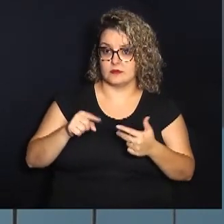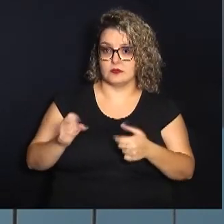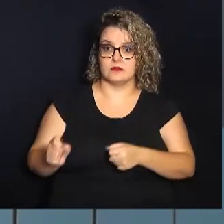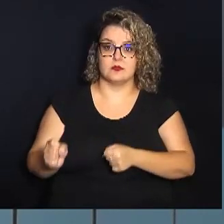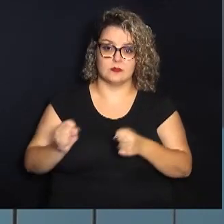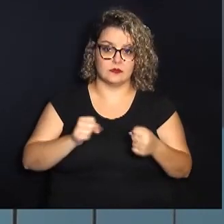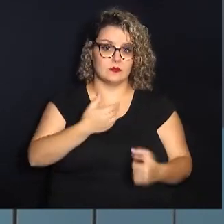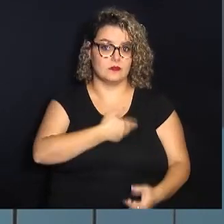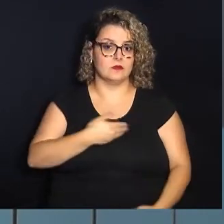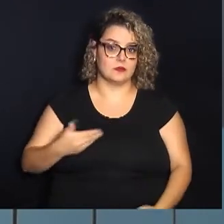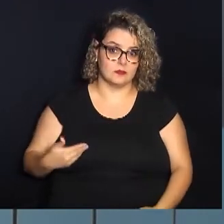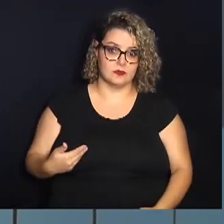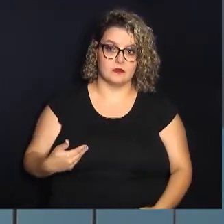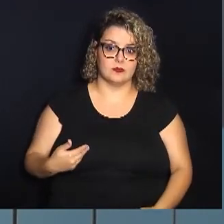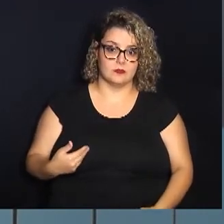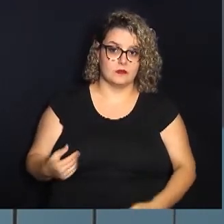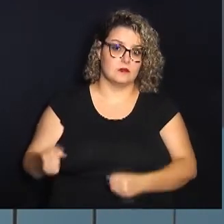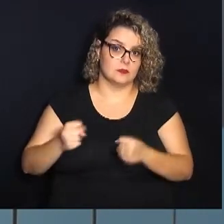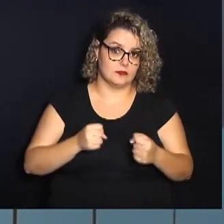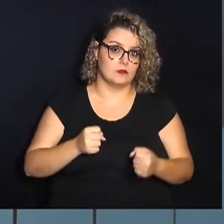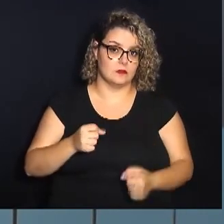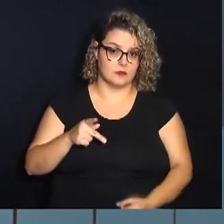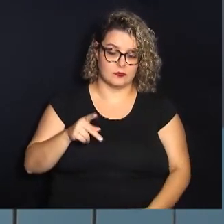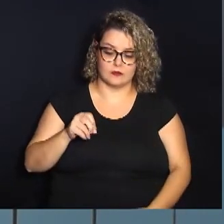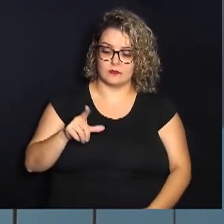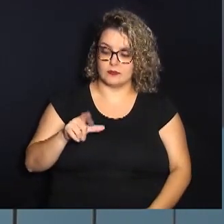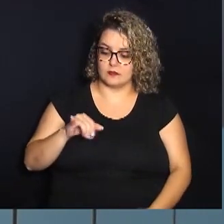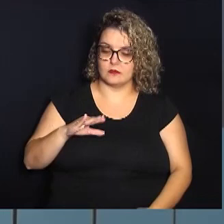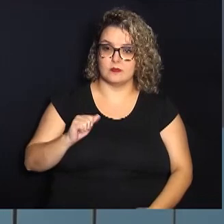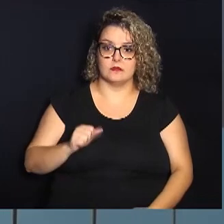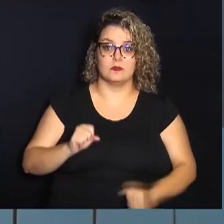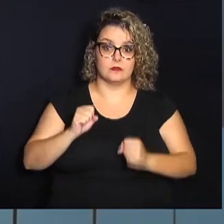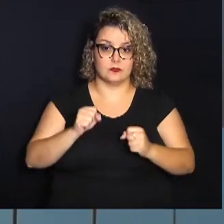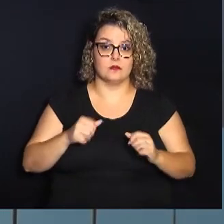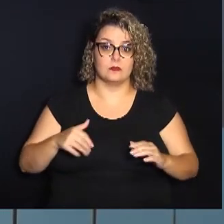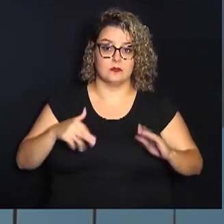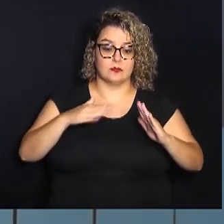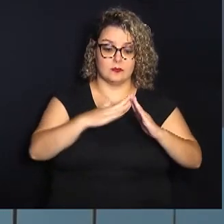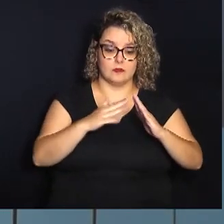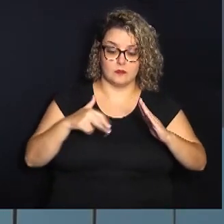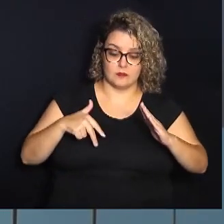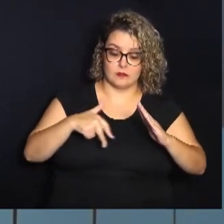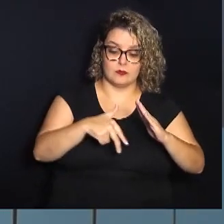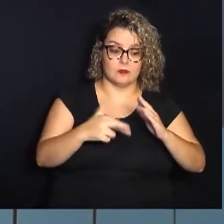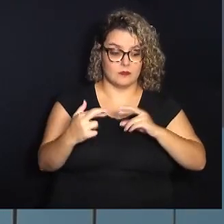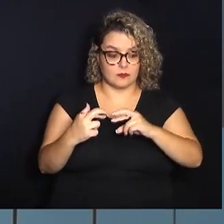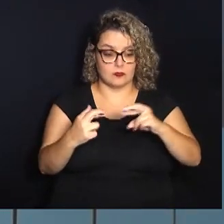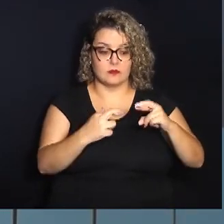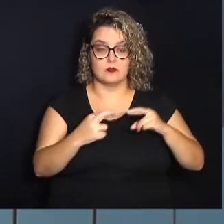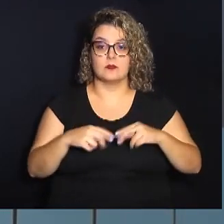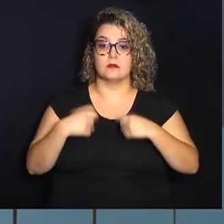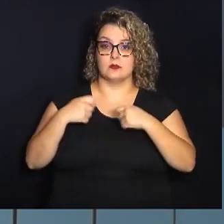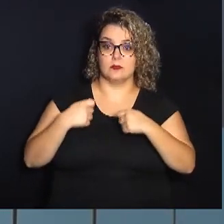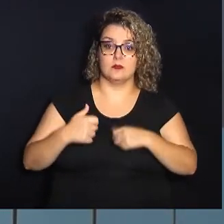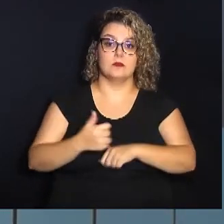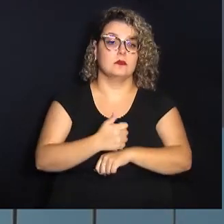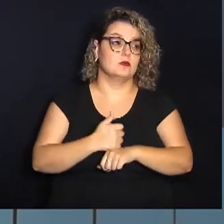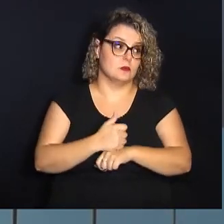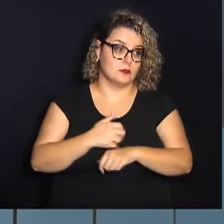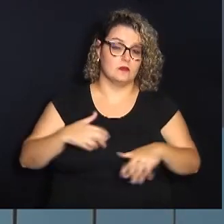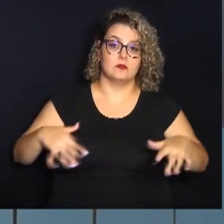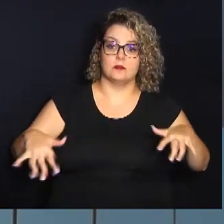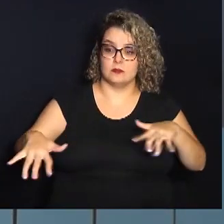chamado, comumente chamado poder de polícia, de poder de entrar, de olhar, né? Então a gente precisa ter esses profissionais rodando os territórios,